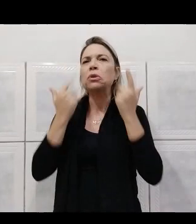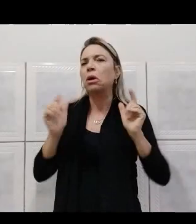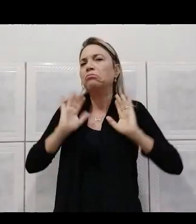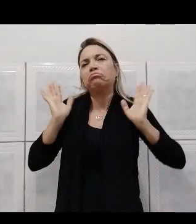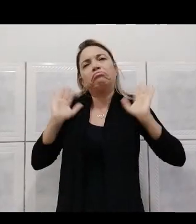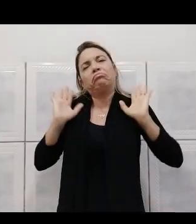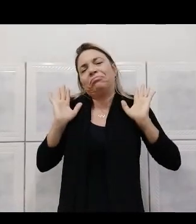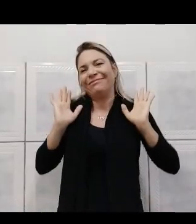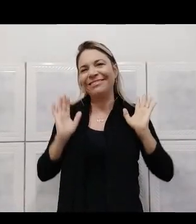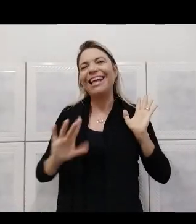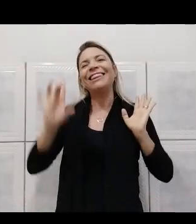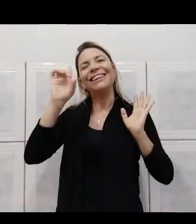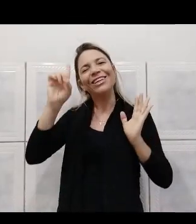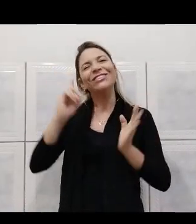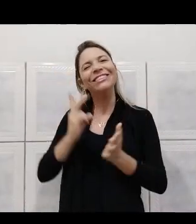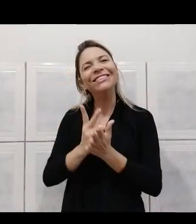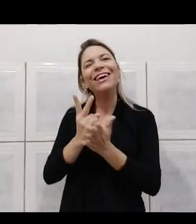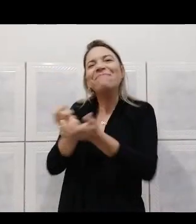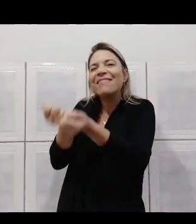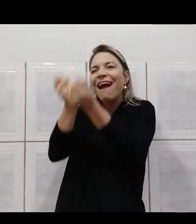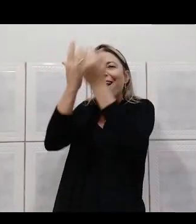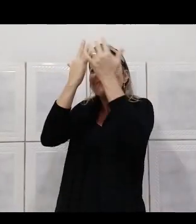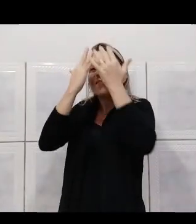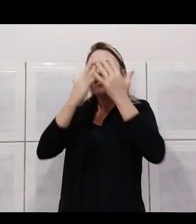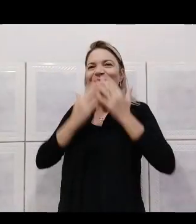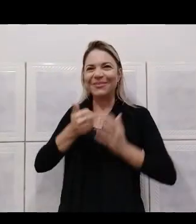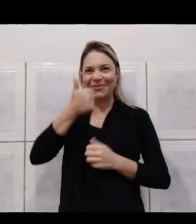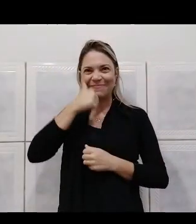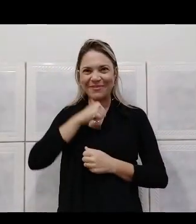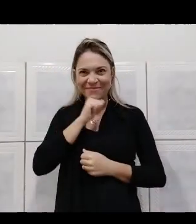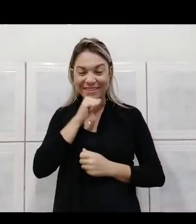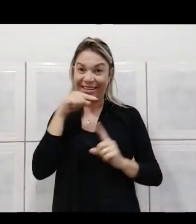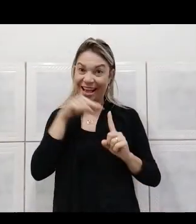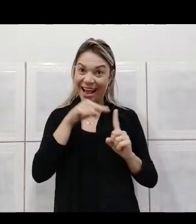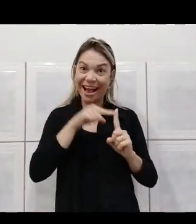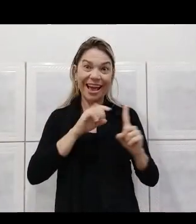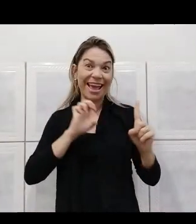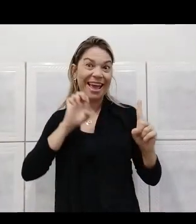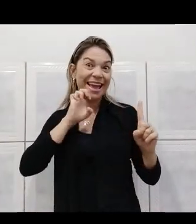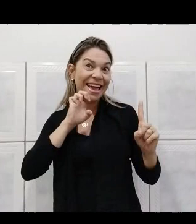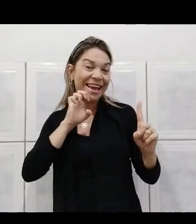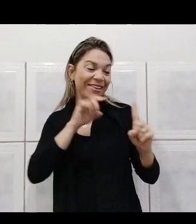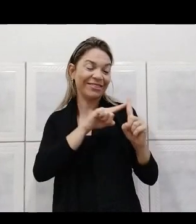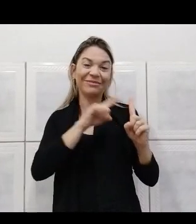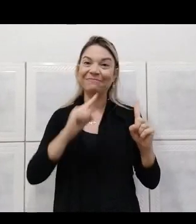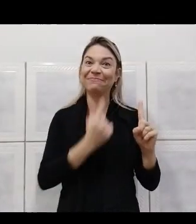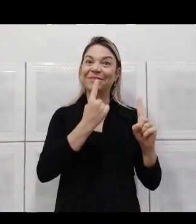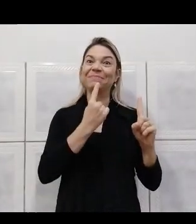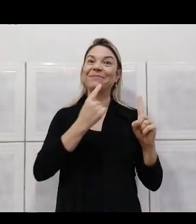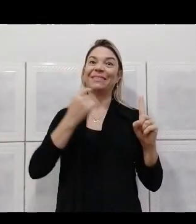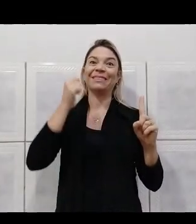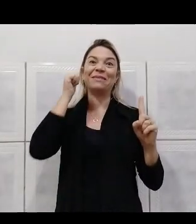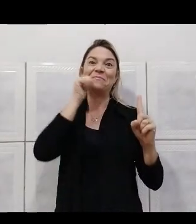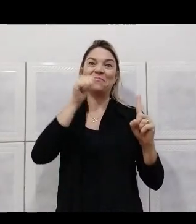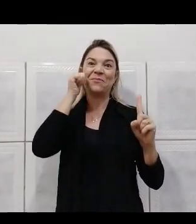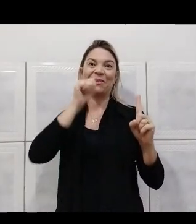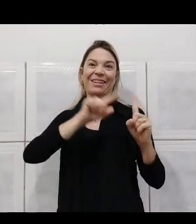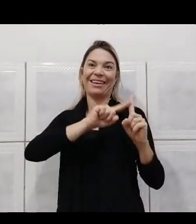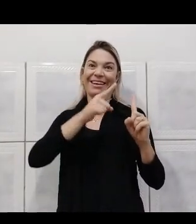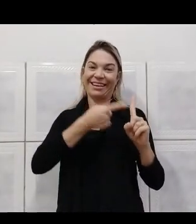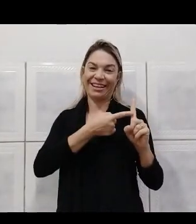de todos os seres humanos. E quando ela, depois de ter com seu esposo esperado por um